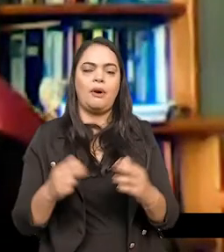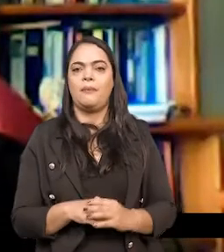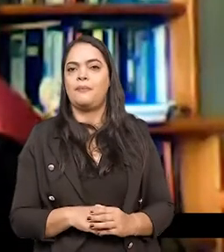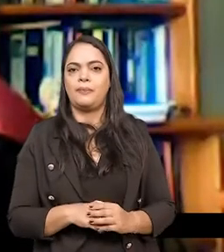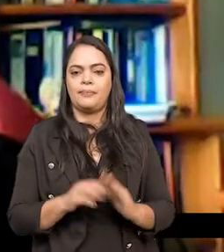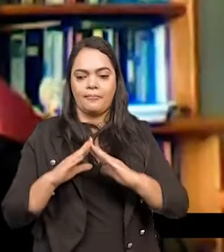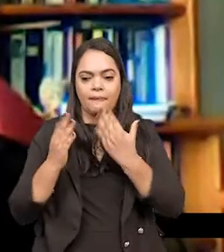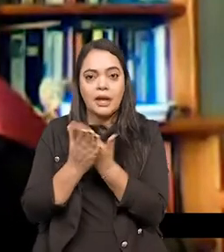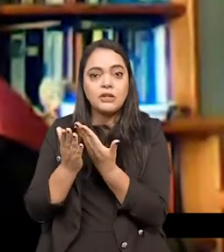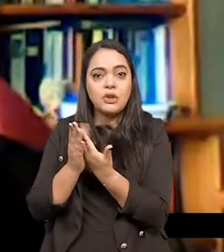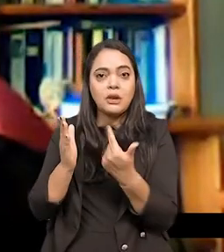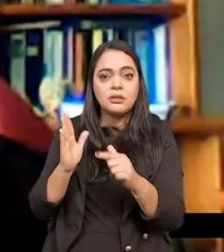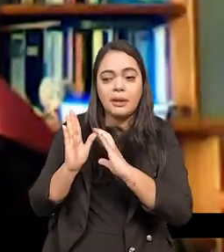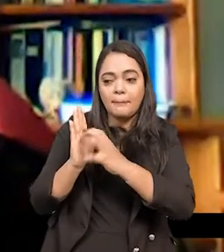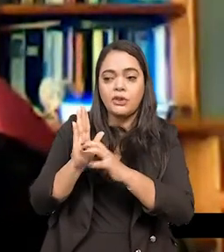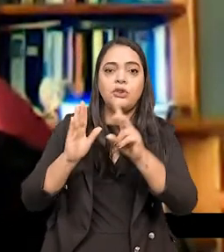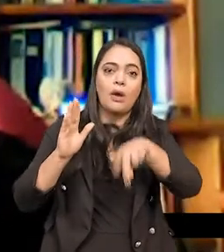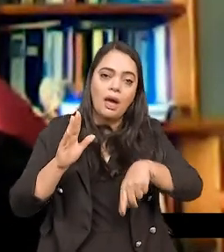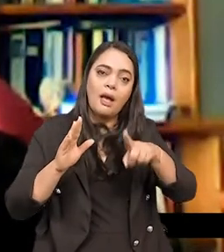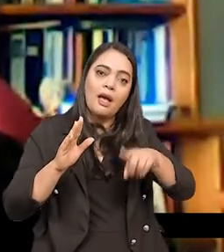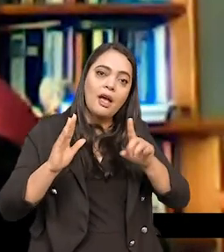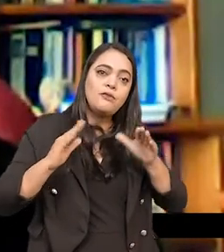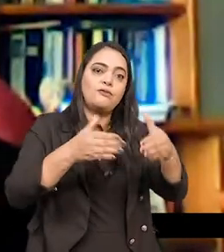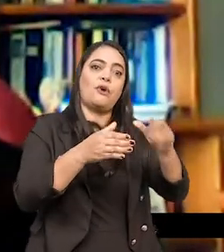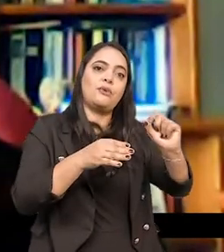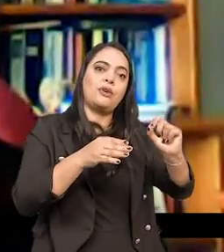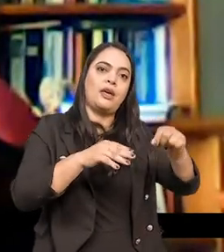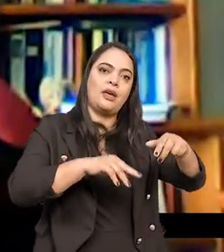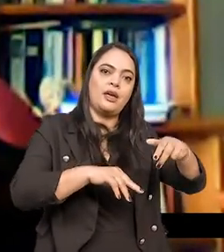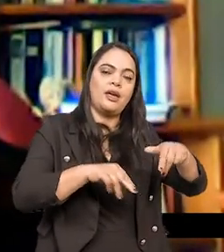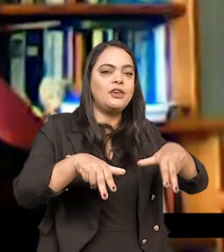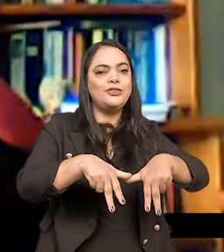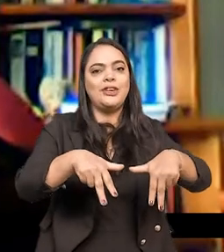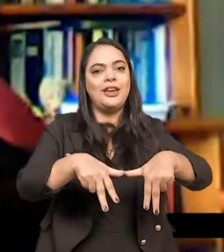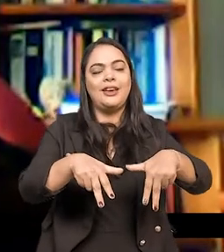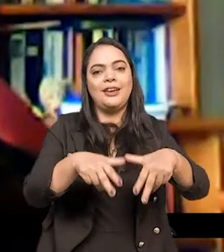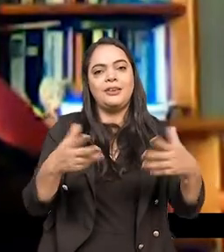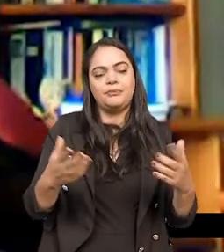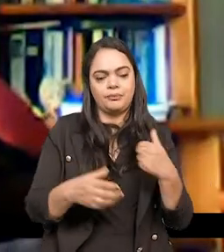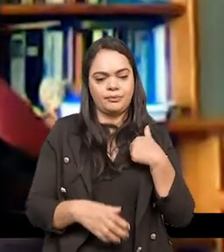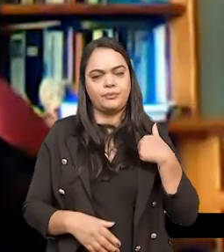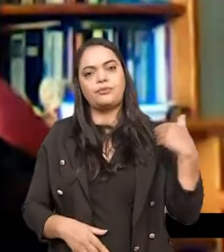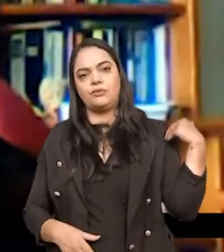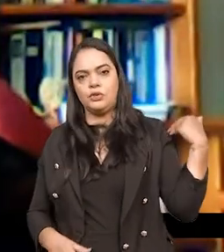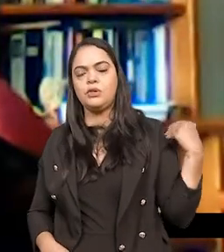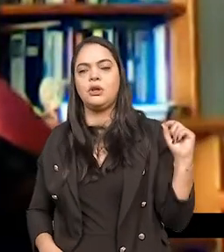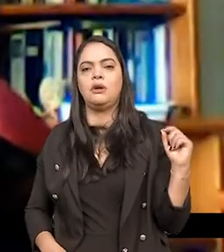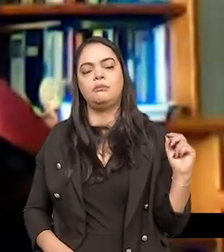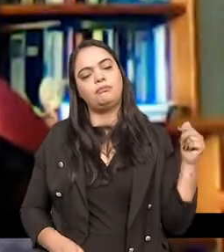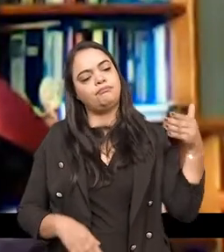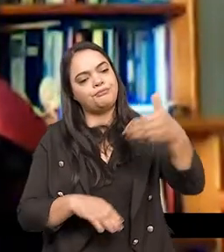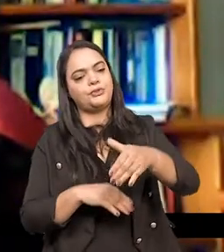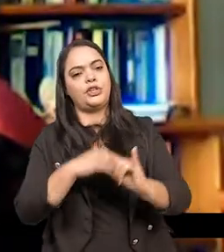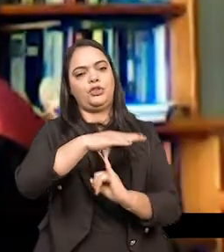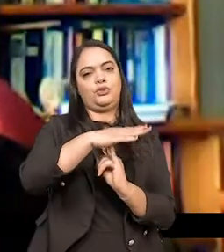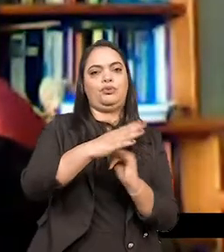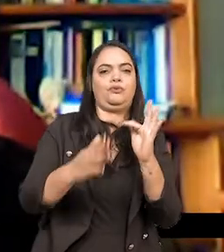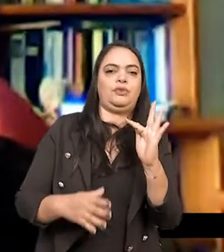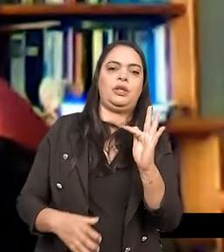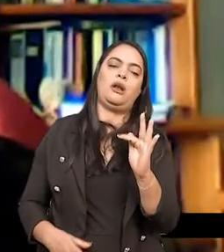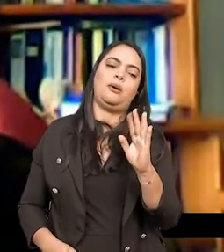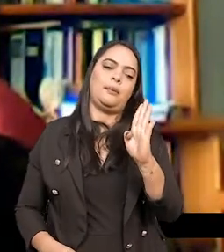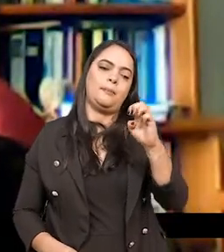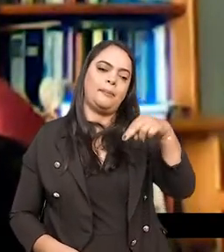questões de gênero. Tá? E quando eu fui chamada aqui para o Instituto Federal de Bento Gonçalves,